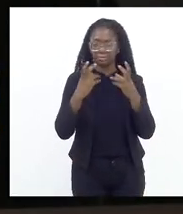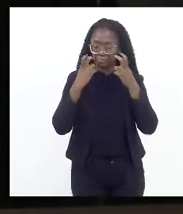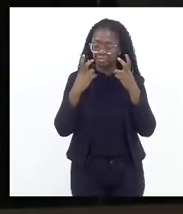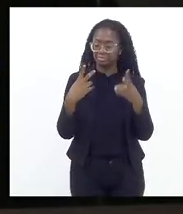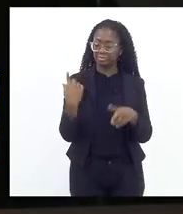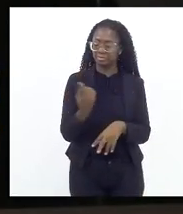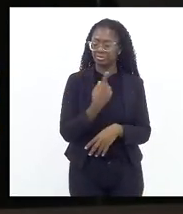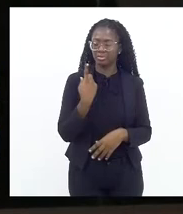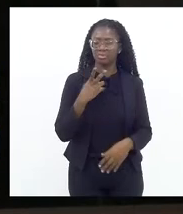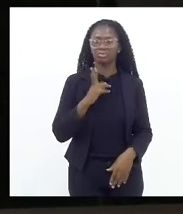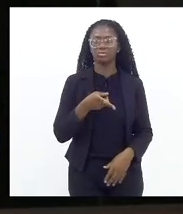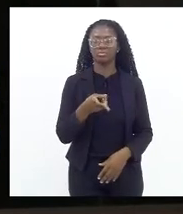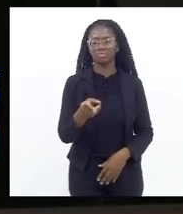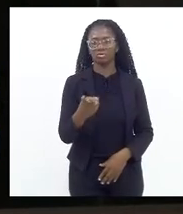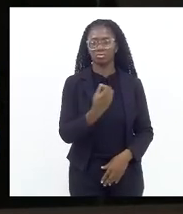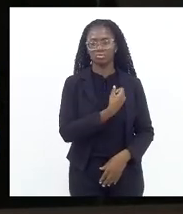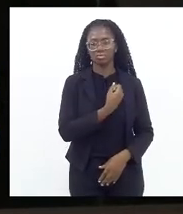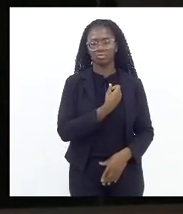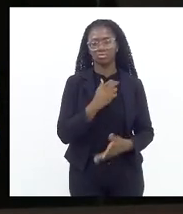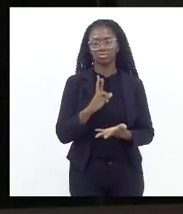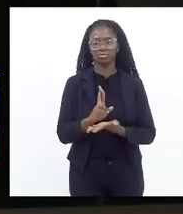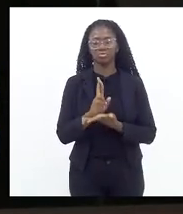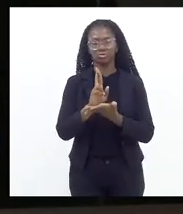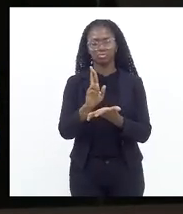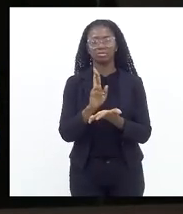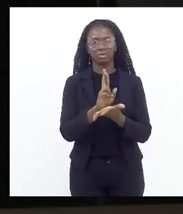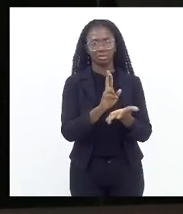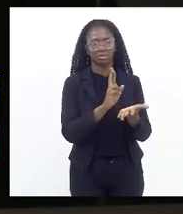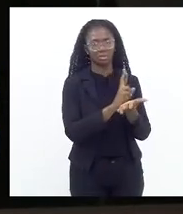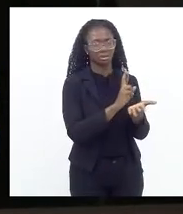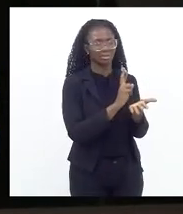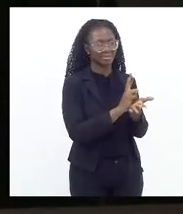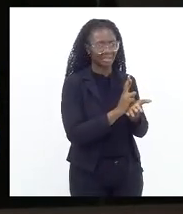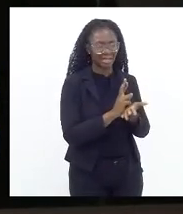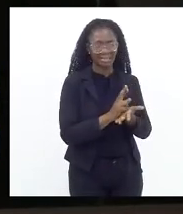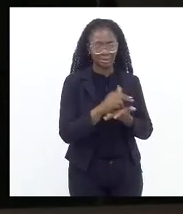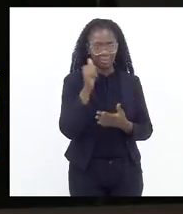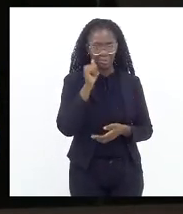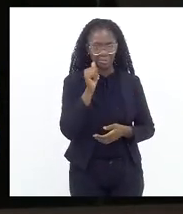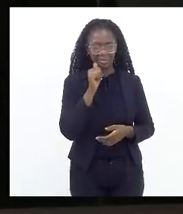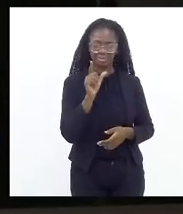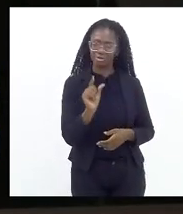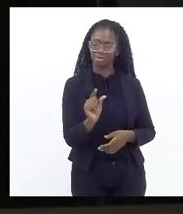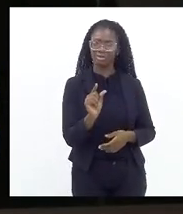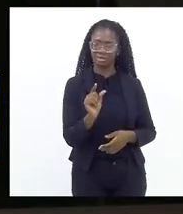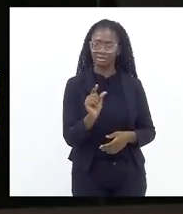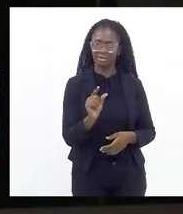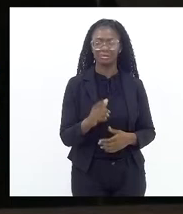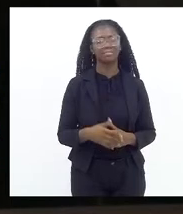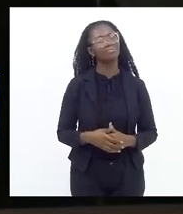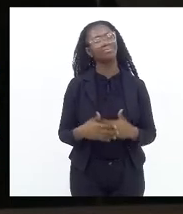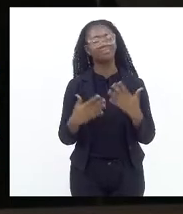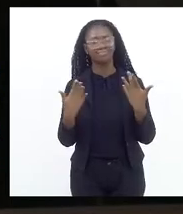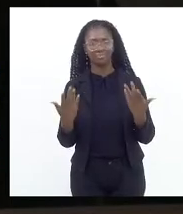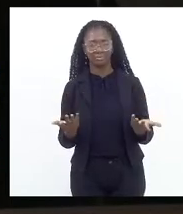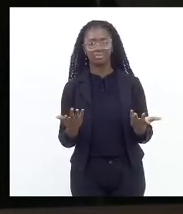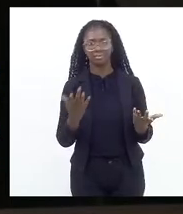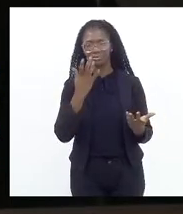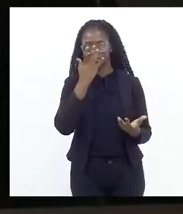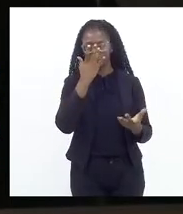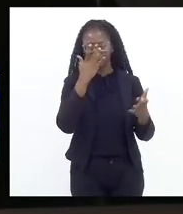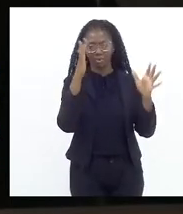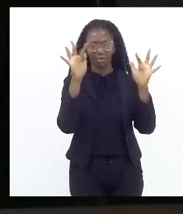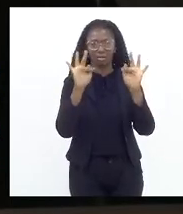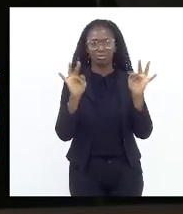ser tão, o número de representativo de mulheres ser tão pequena nas casas legislativas. Então, a gente fica muito